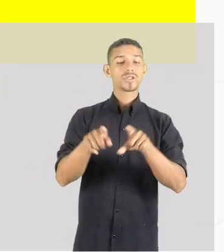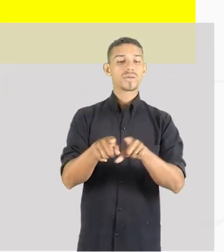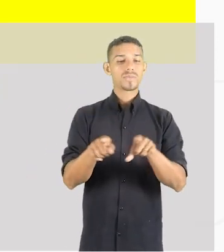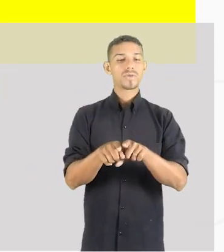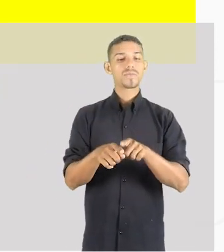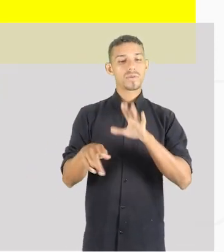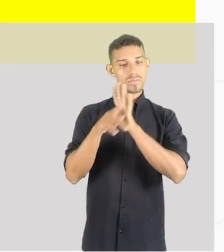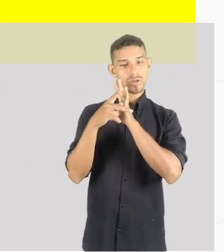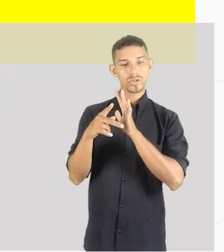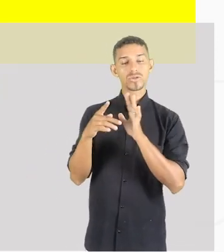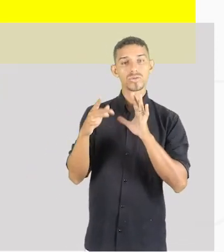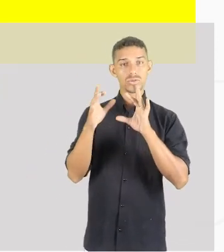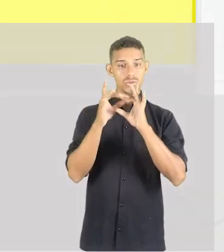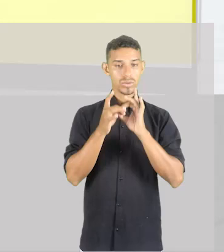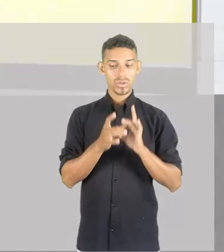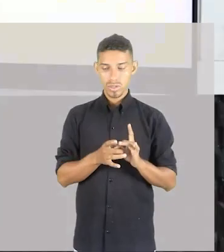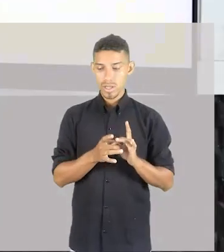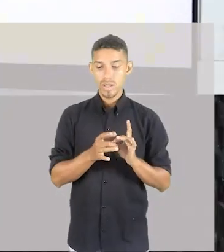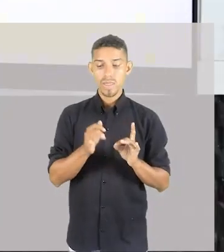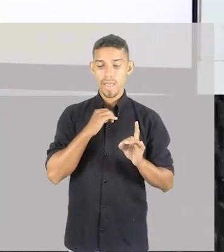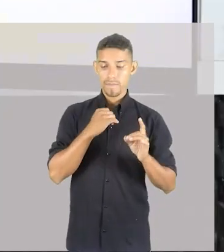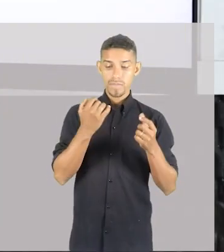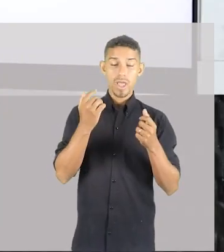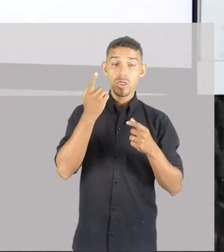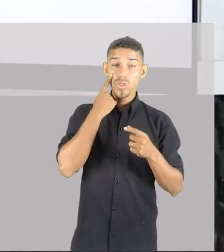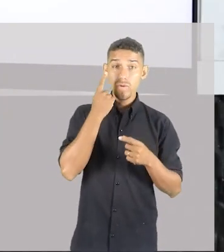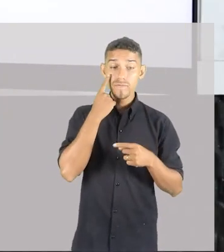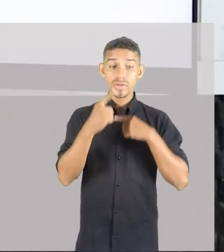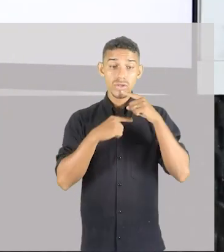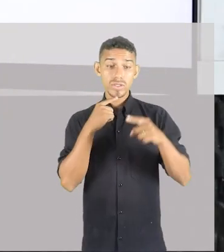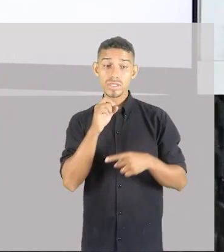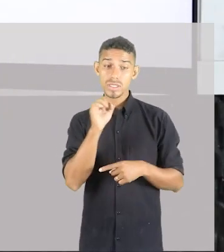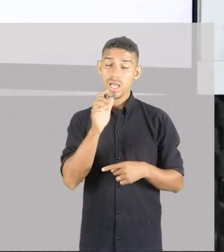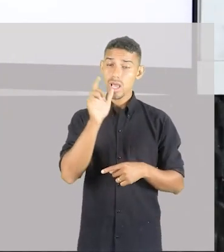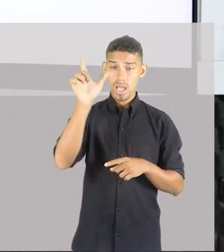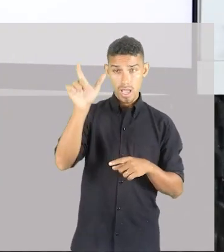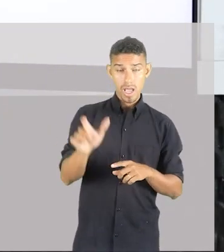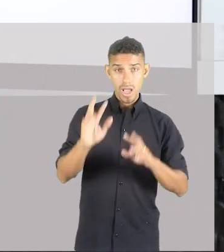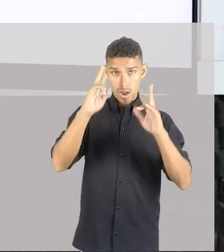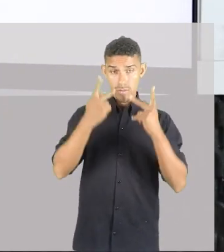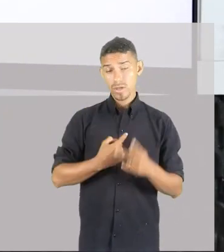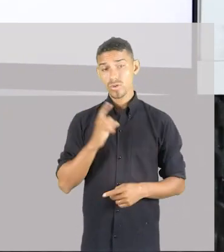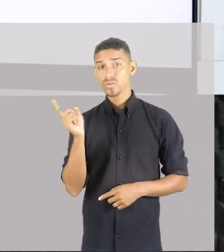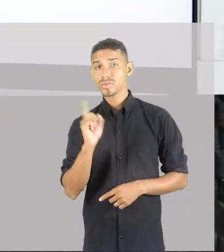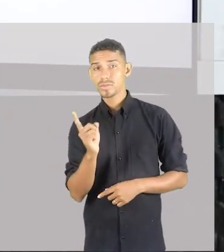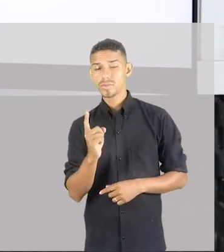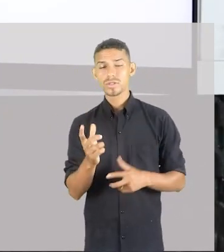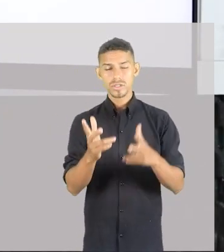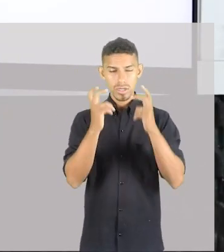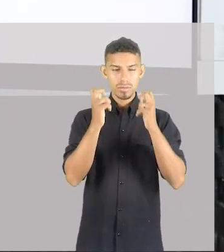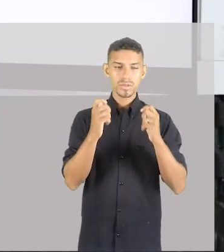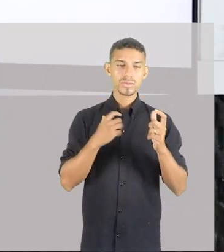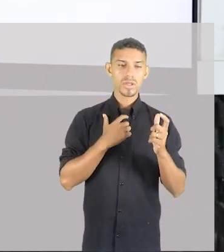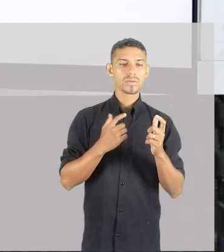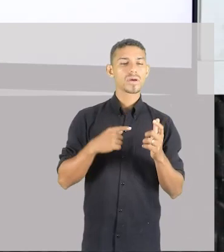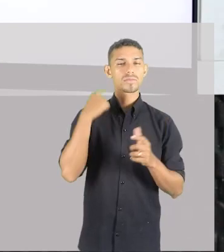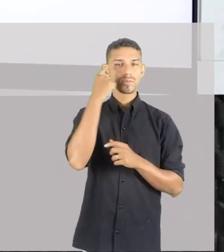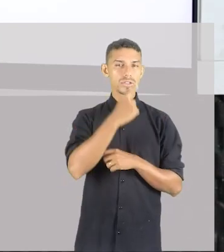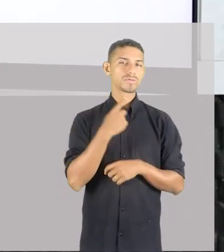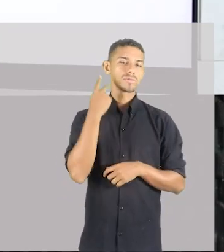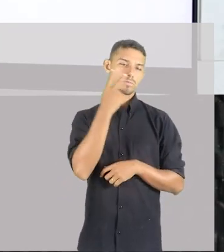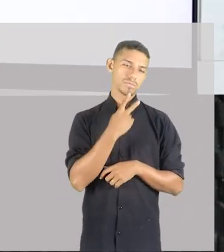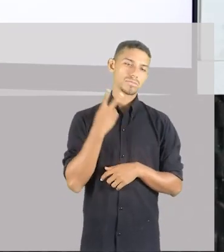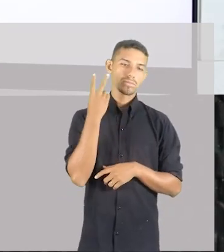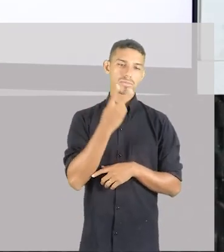faz parte do contexto são performances que criam a dúvida no espectador se é um ser humano ou não é óbvio que a gente percebe Mas eles passam horas fazendo essa